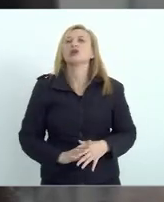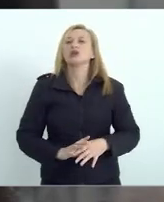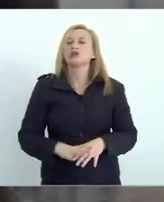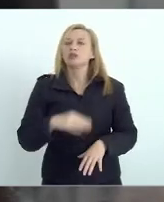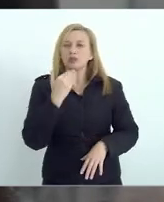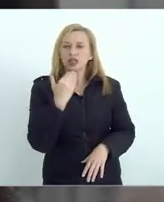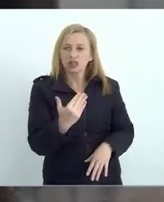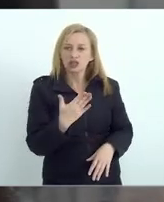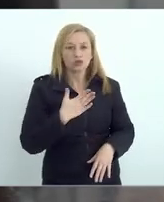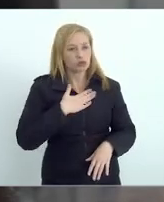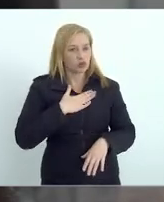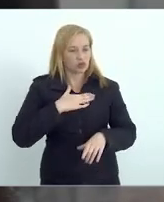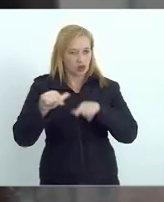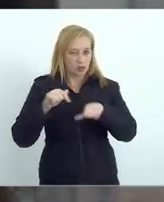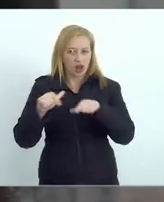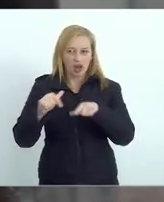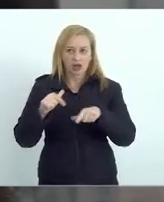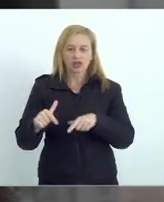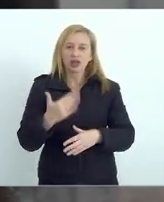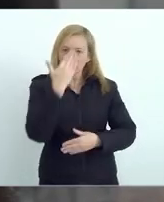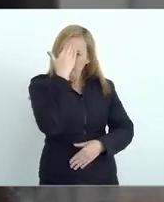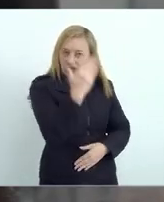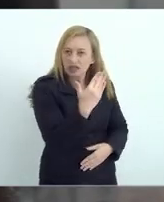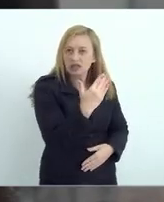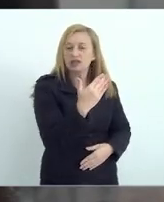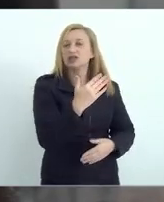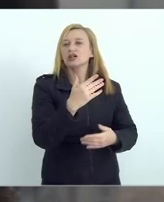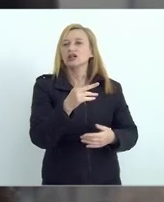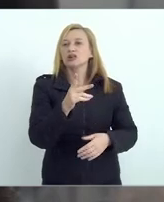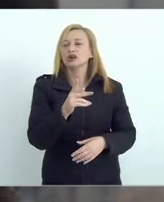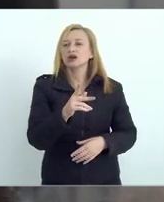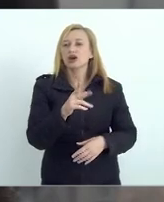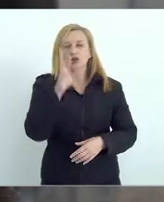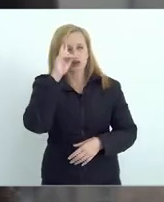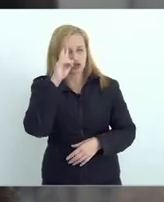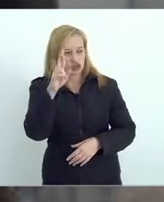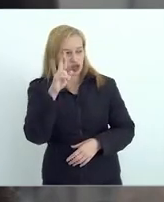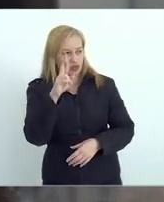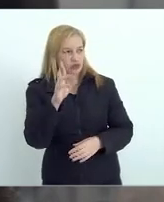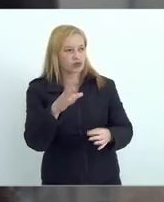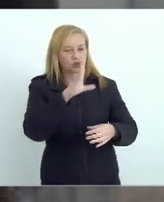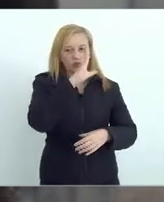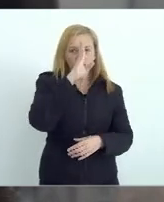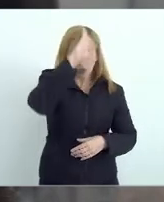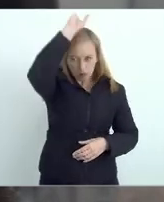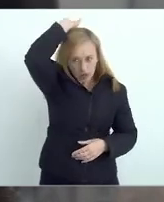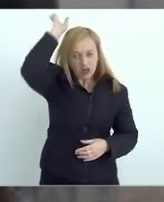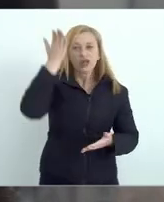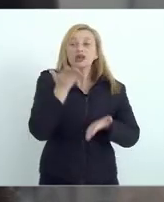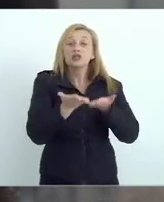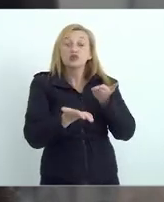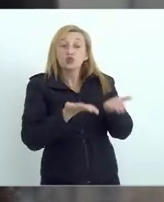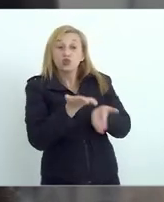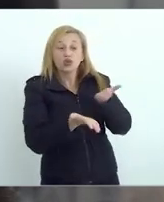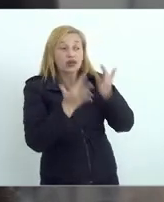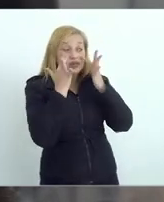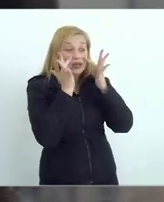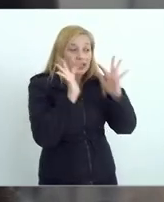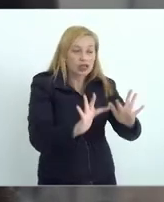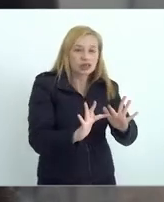mandato que agradecer na pessoa do coronel polido essa essa esse cuidado essa atenção